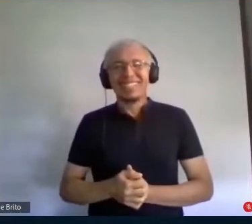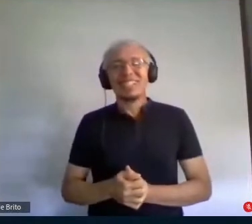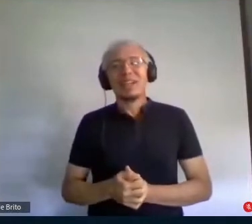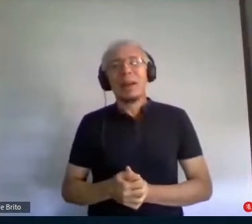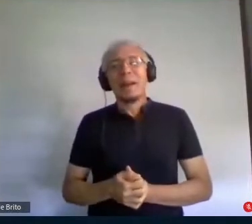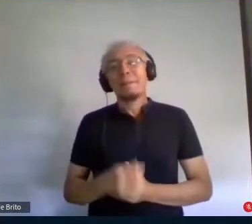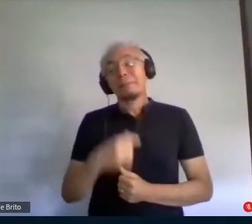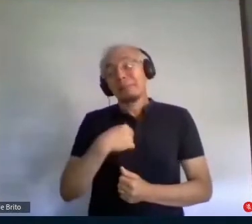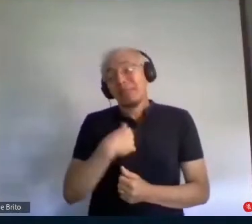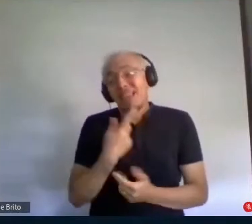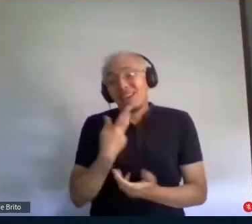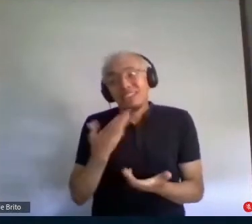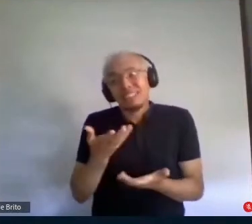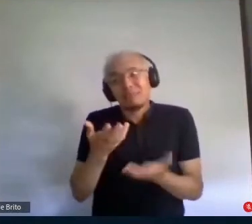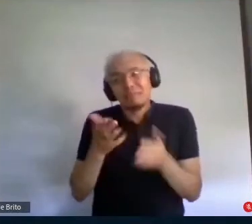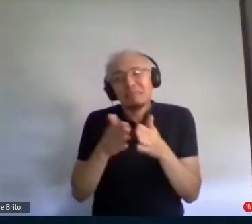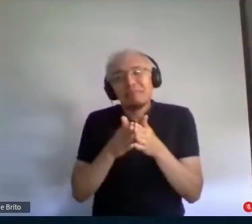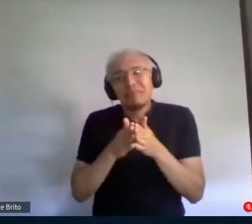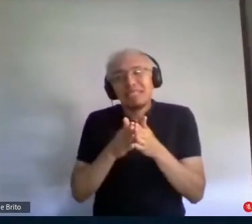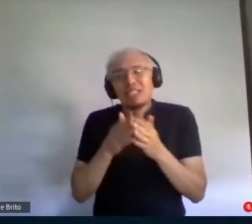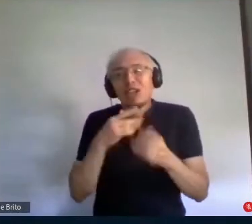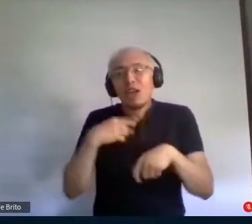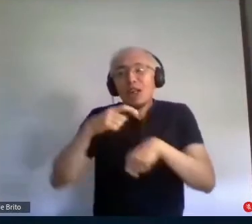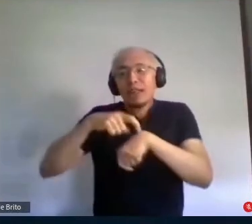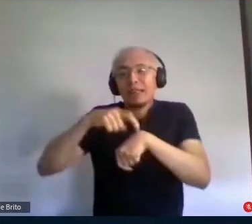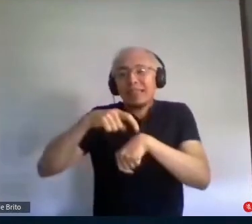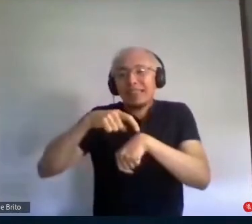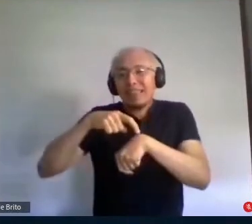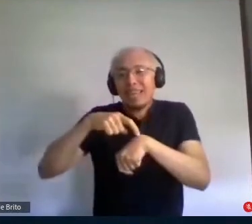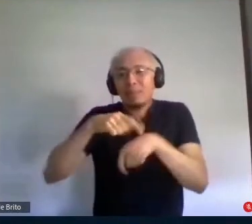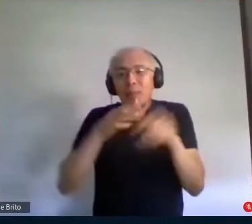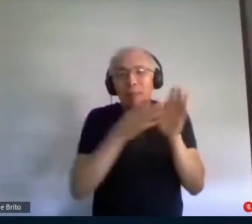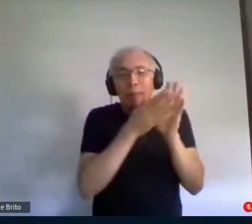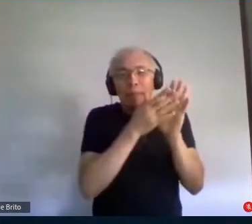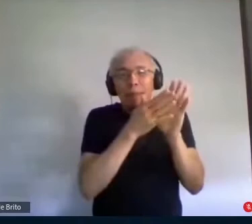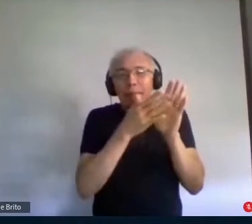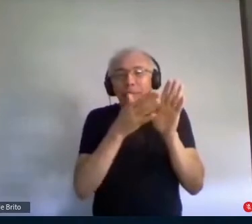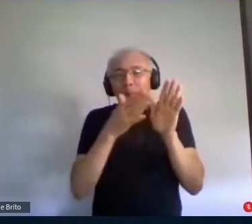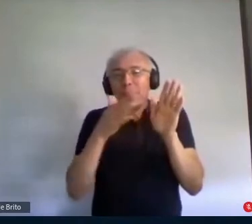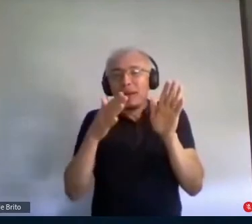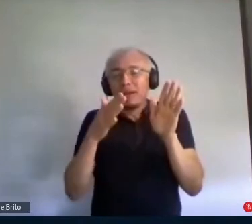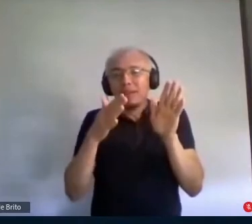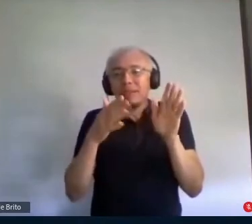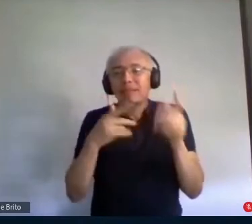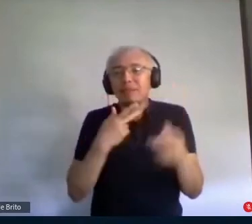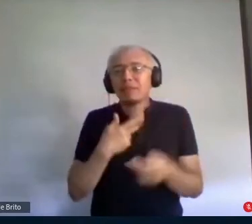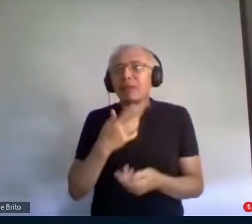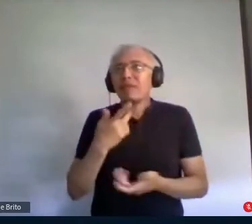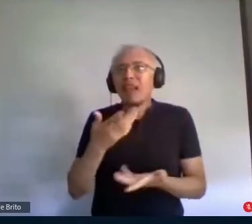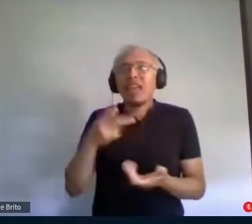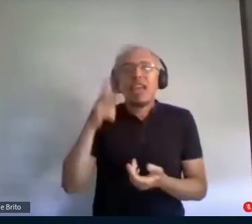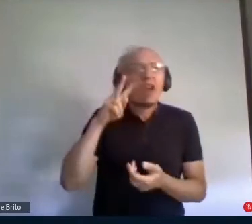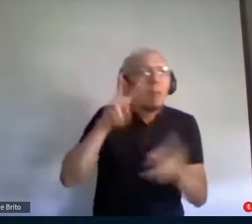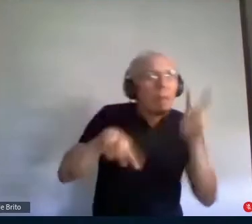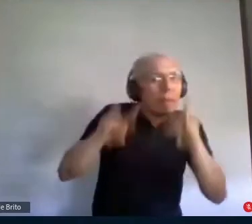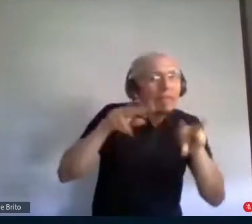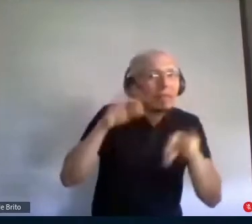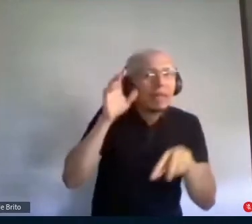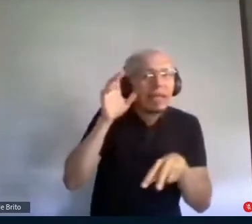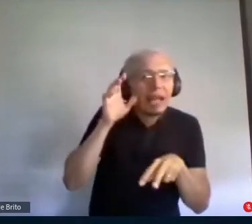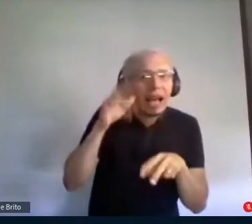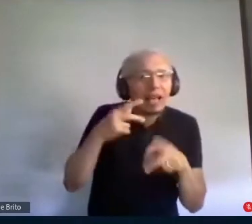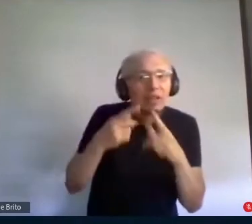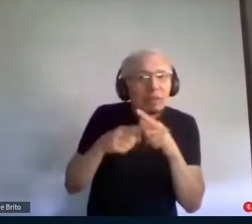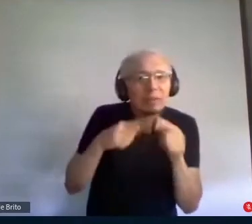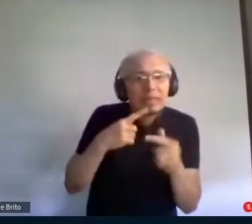Eu queria pedir para que o tempo começasse a marcar. Eu vi que marcou para o Carlos, mas não marcou para a Sabine,